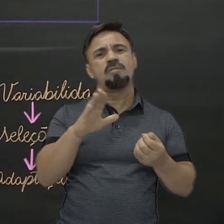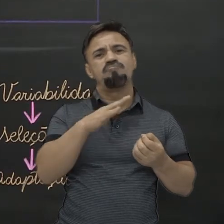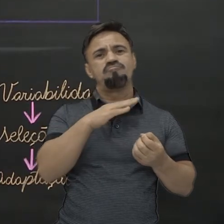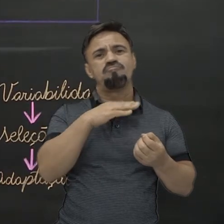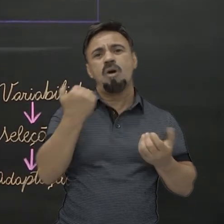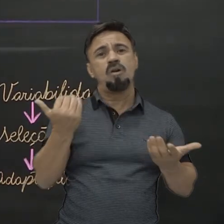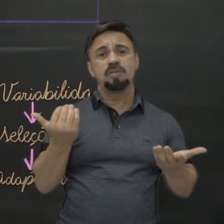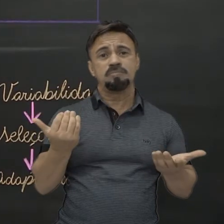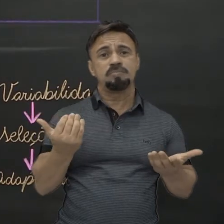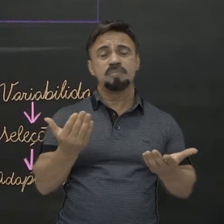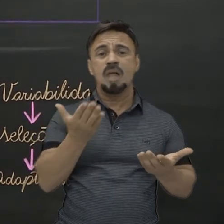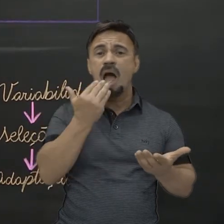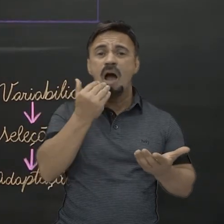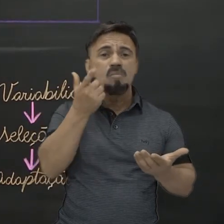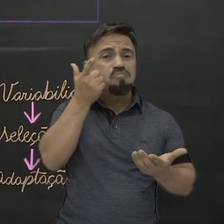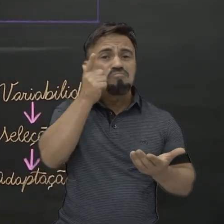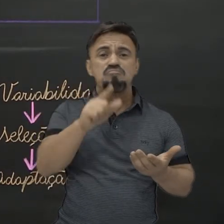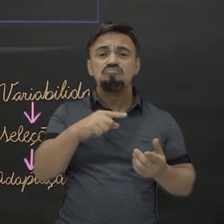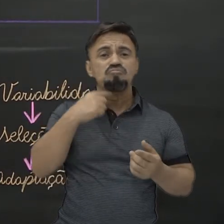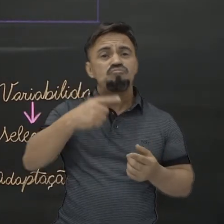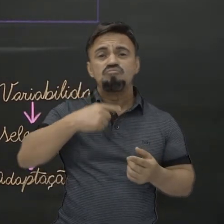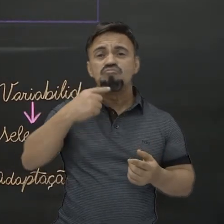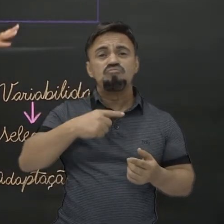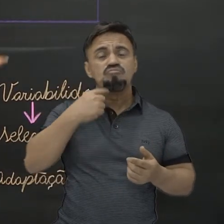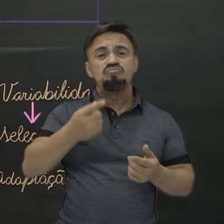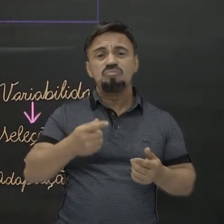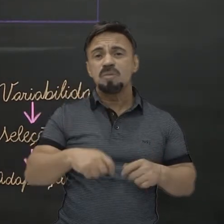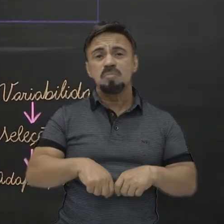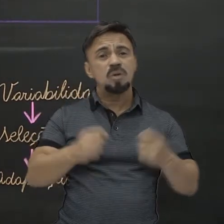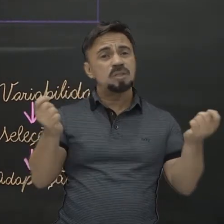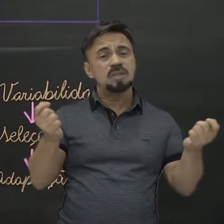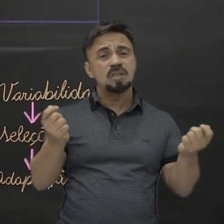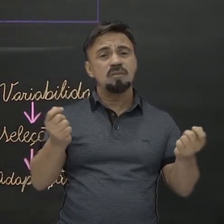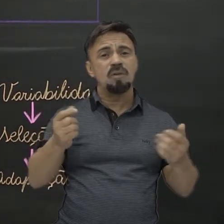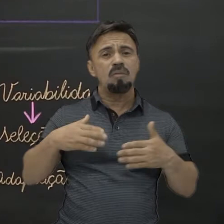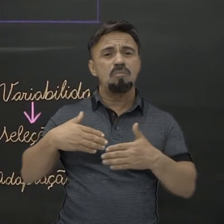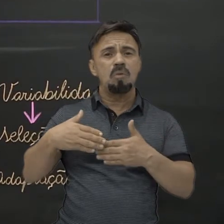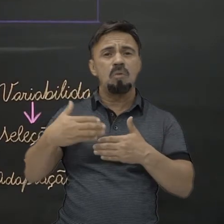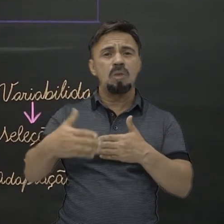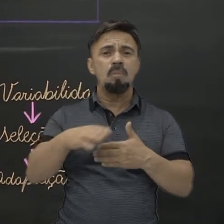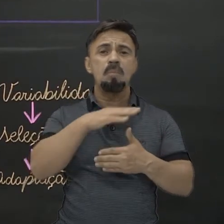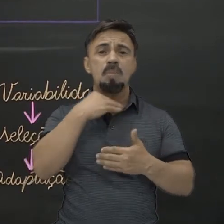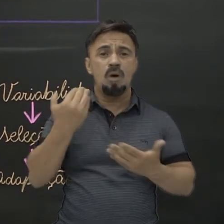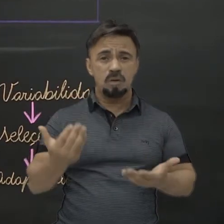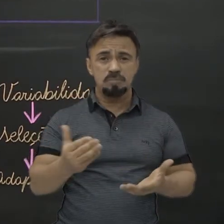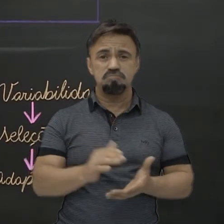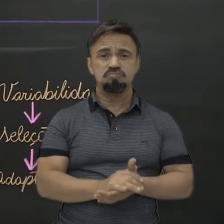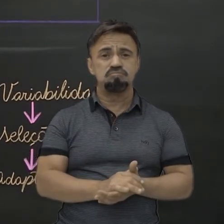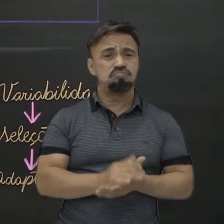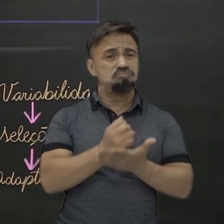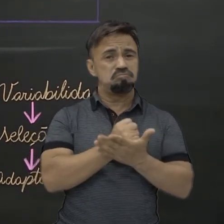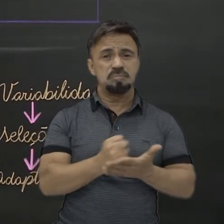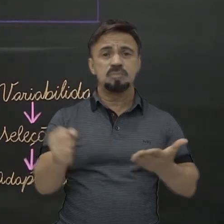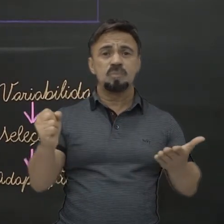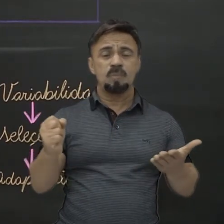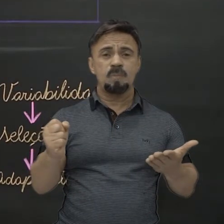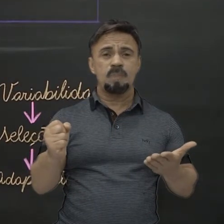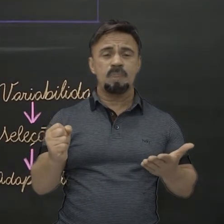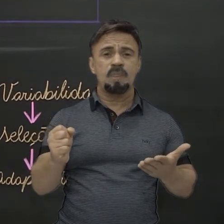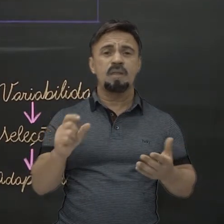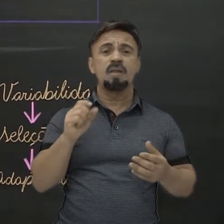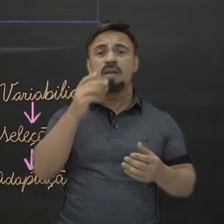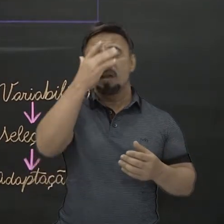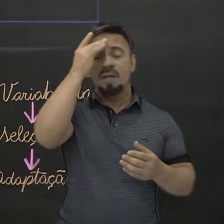Ela não vai conseguir se alimentar. Com o tempo, ela entra em extinção. Passou. Quem vai